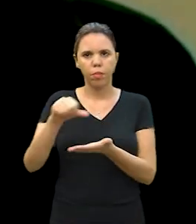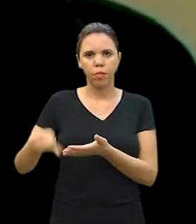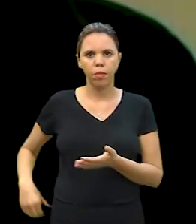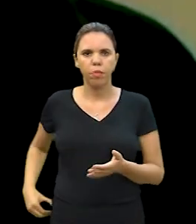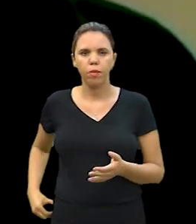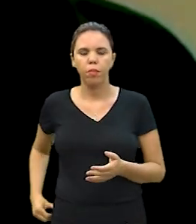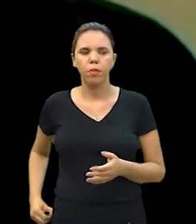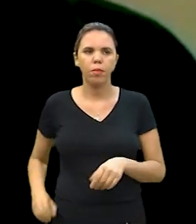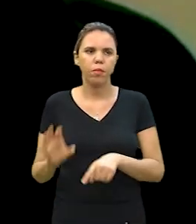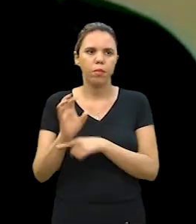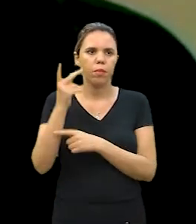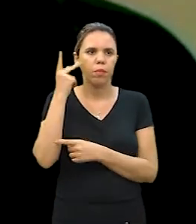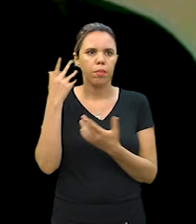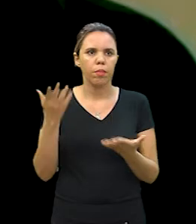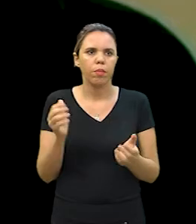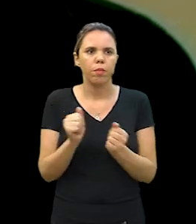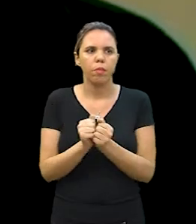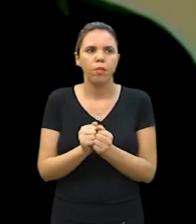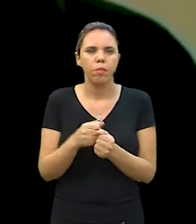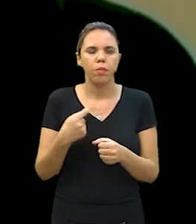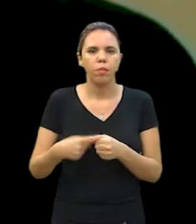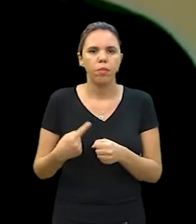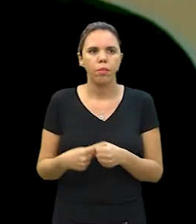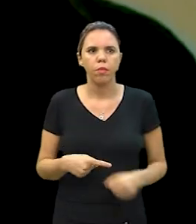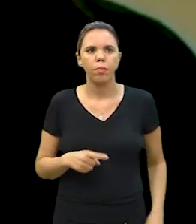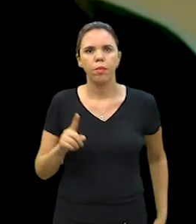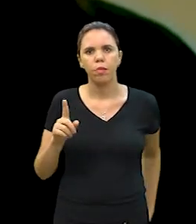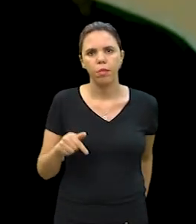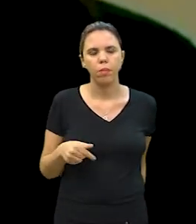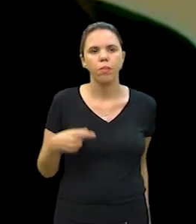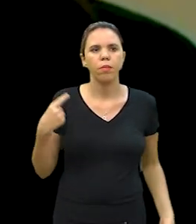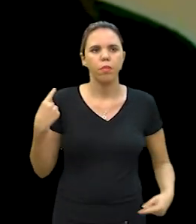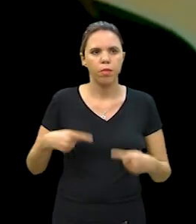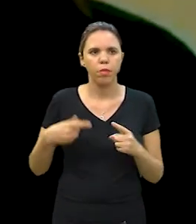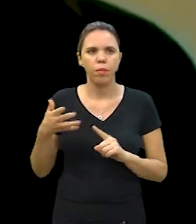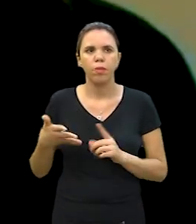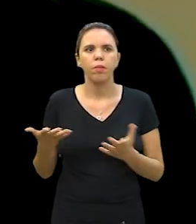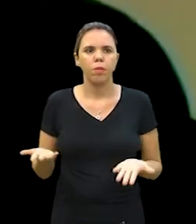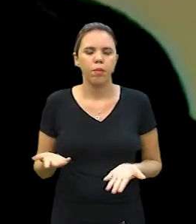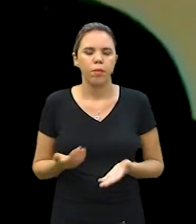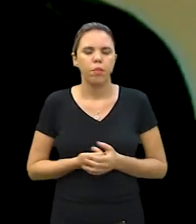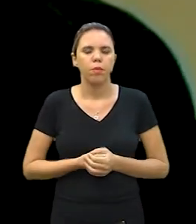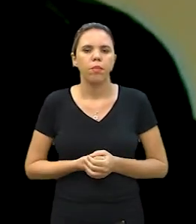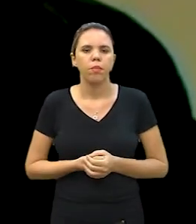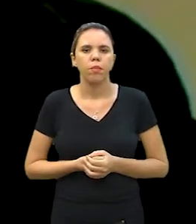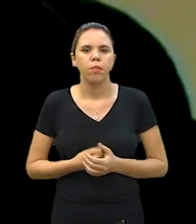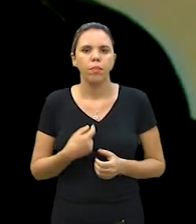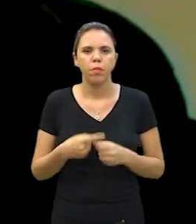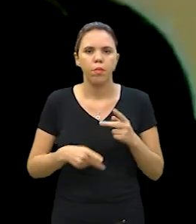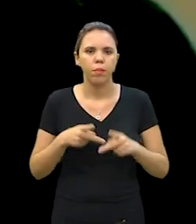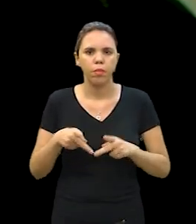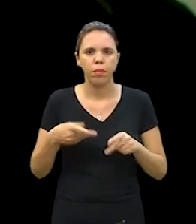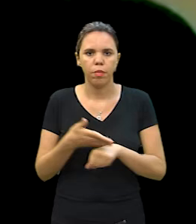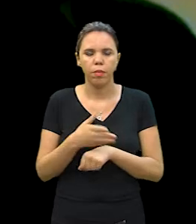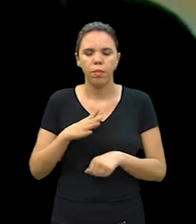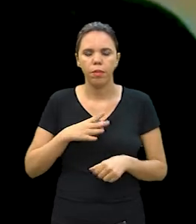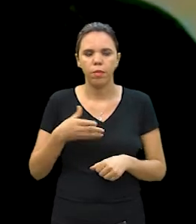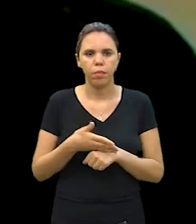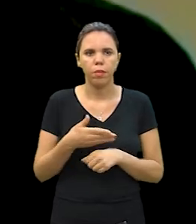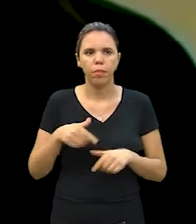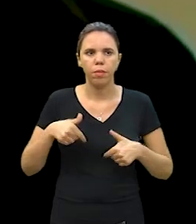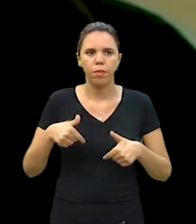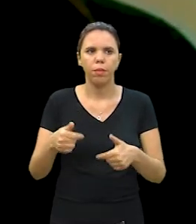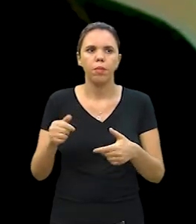as regiões do Estado de São Paulo, junto aos municípios, essa discussão e para que os municípios participem